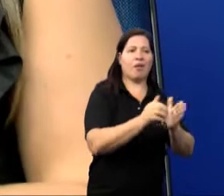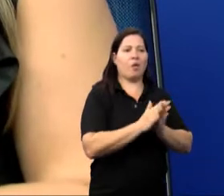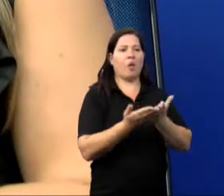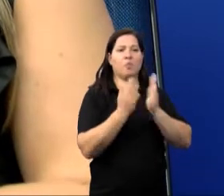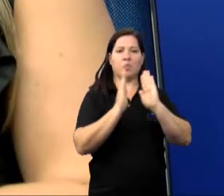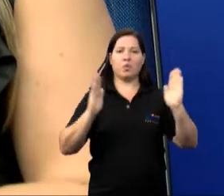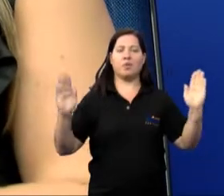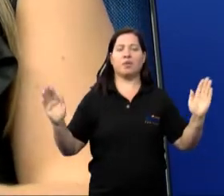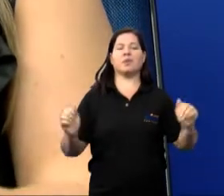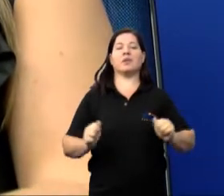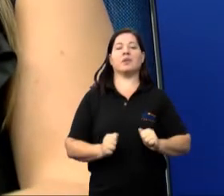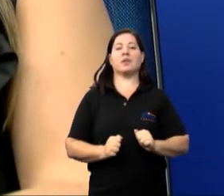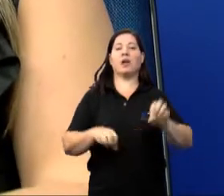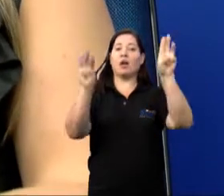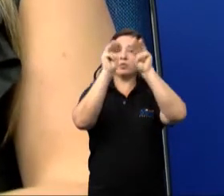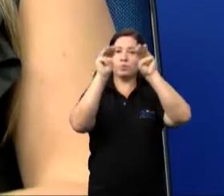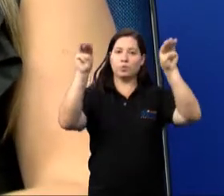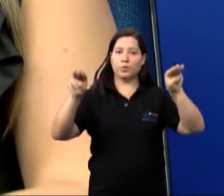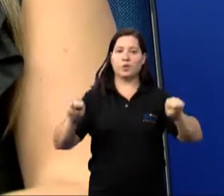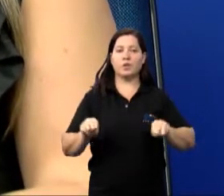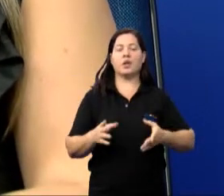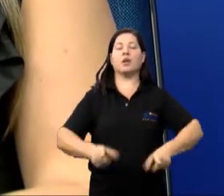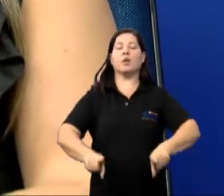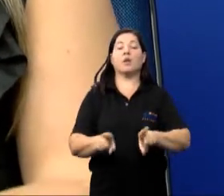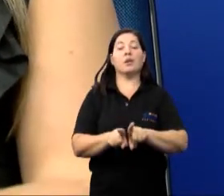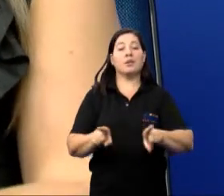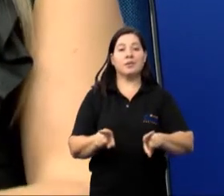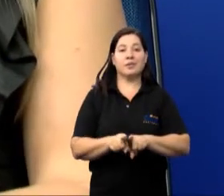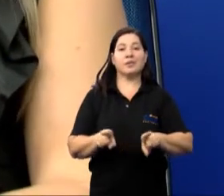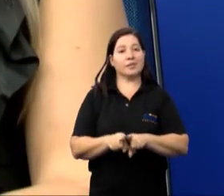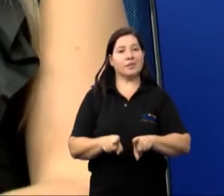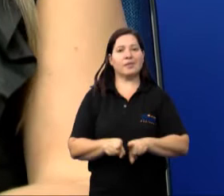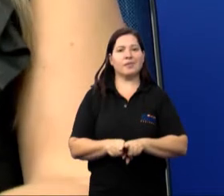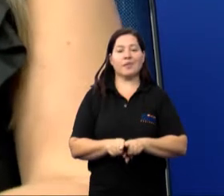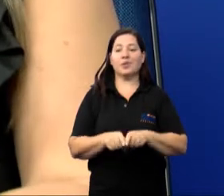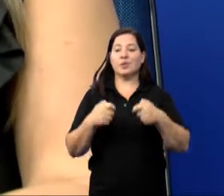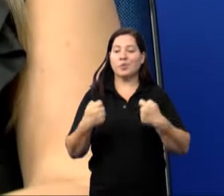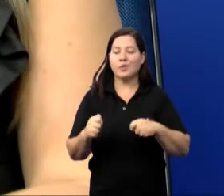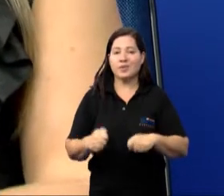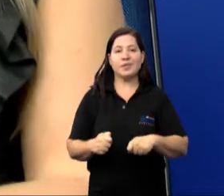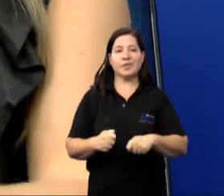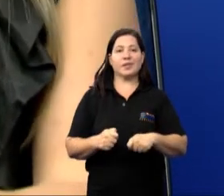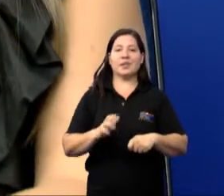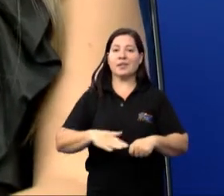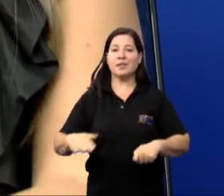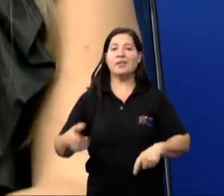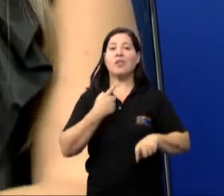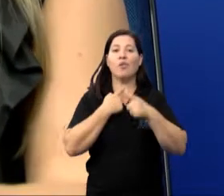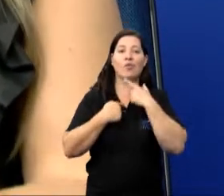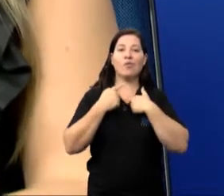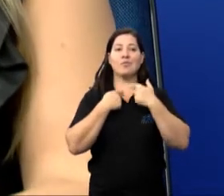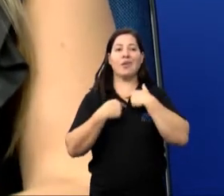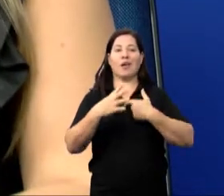isso desde pequenas, porque a gente subestima as crianças, né? A gente deve criar essa necessidade de uma cultura mais elaborada desde muito pequeno, que as